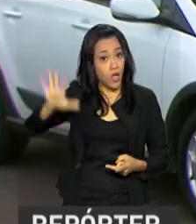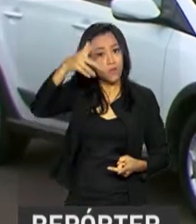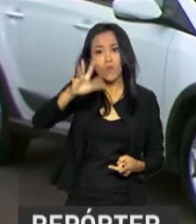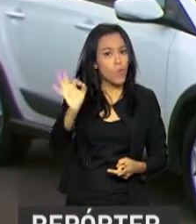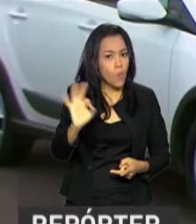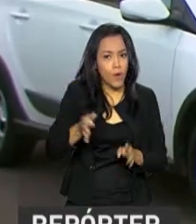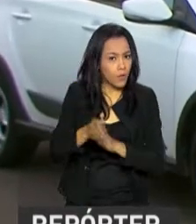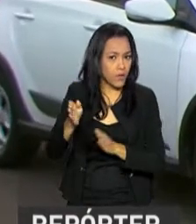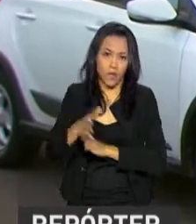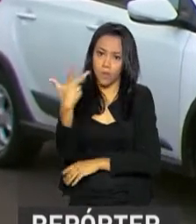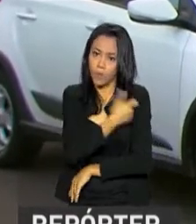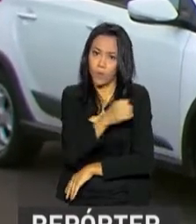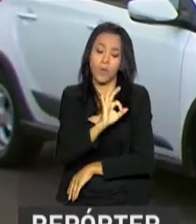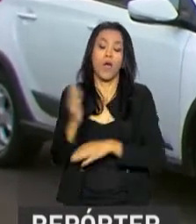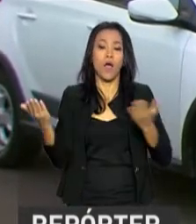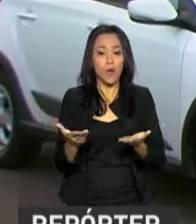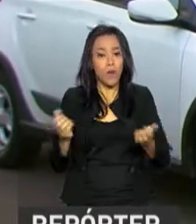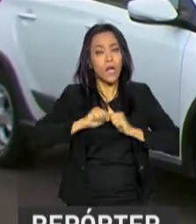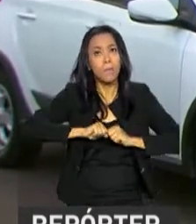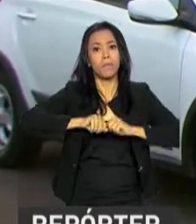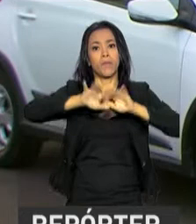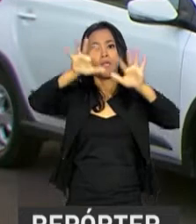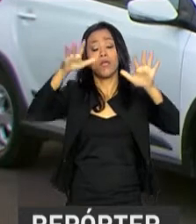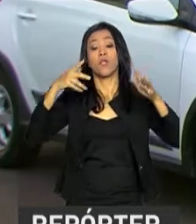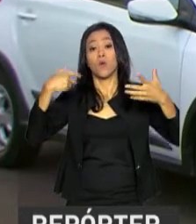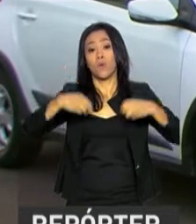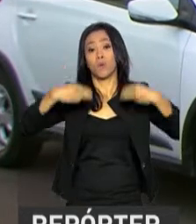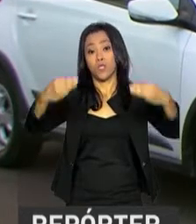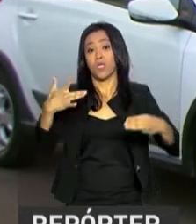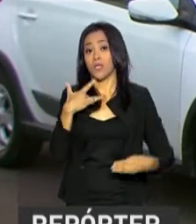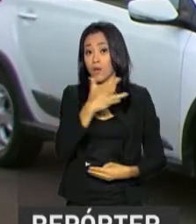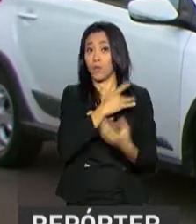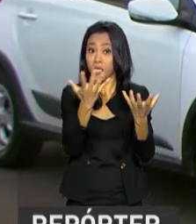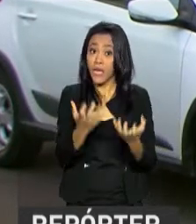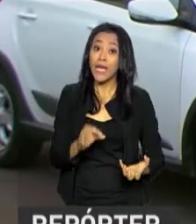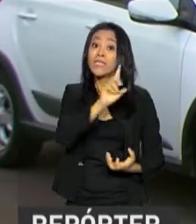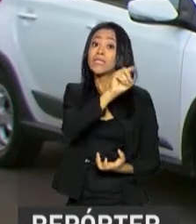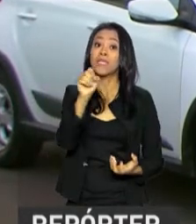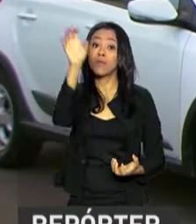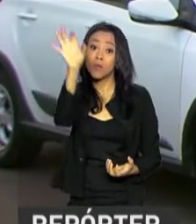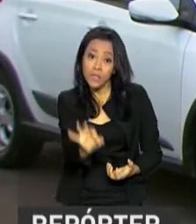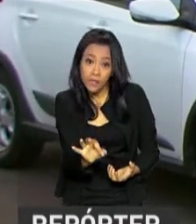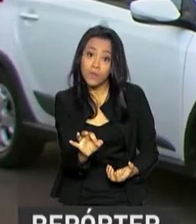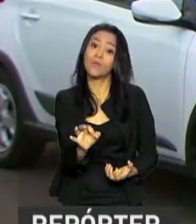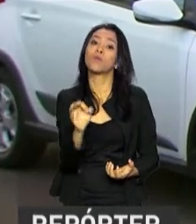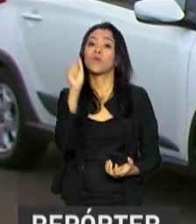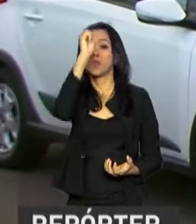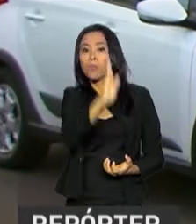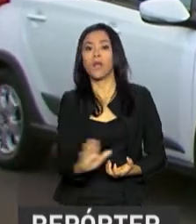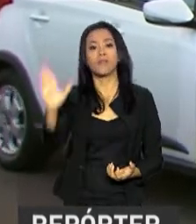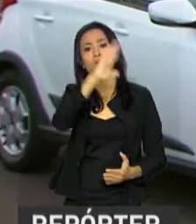vacina agora com a ampliação a expectativa do ministério é atingir 100% do território nacional até abril do ano que vem